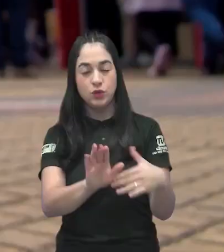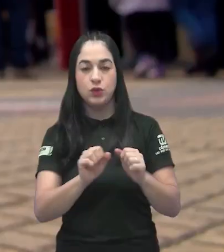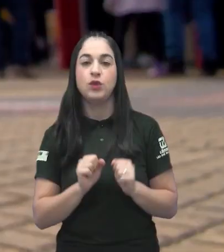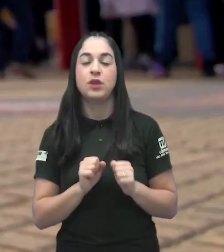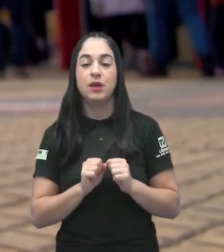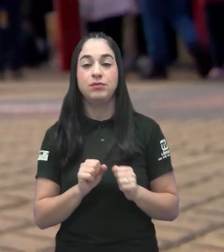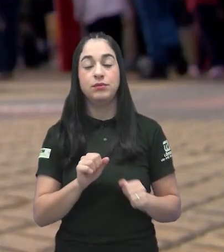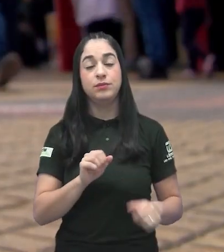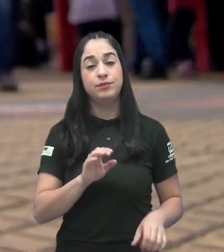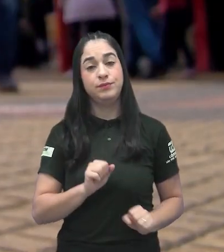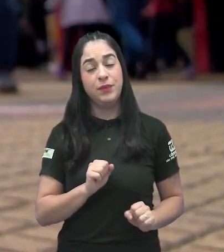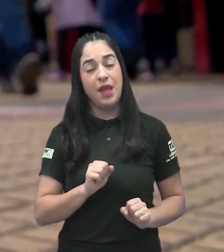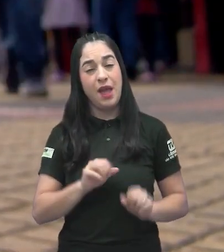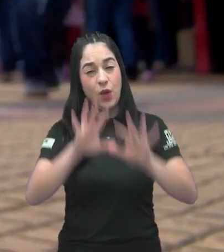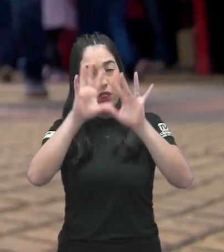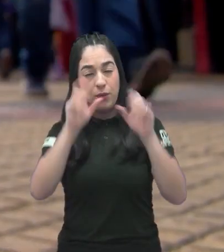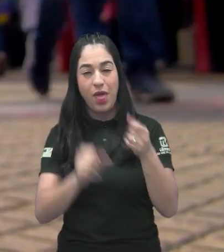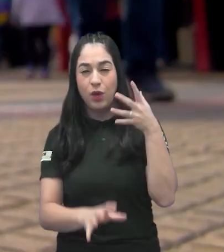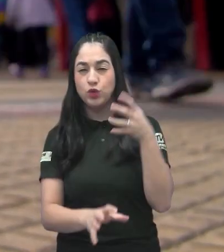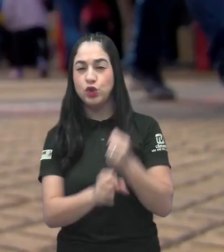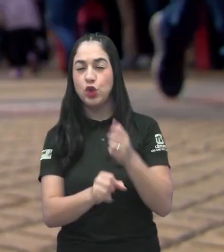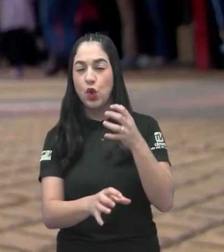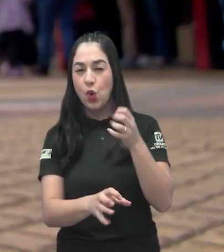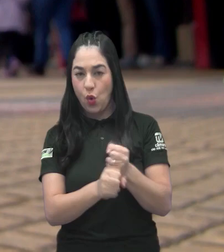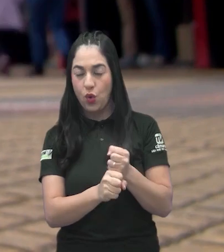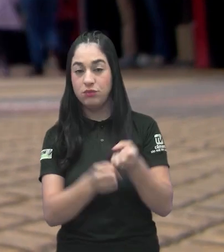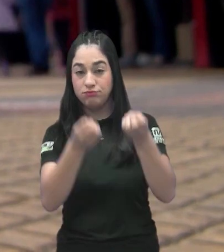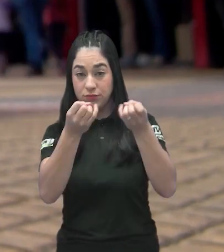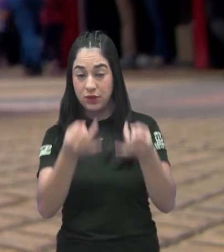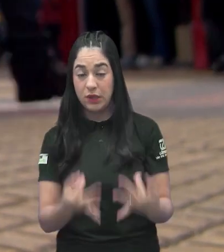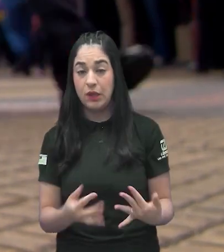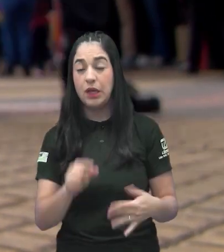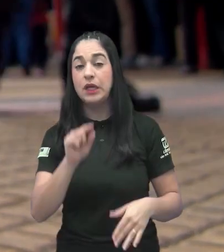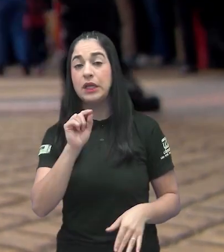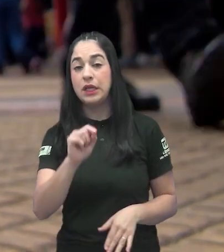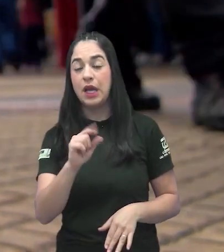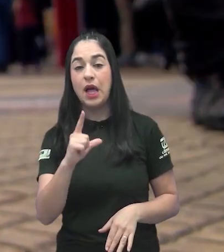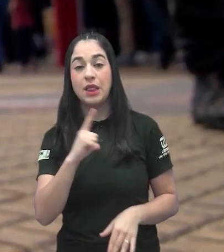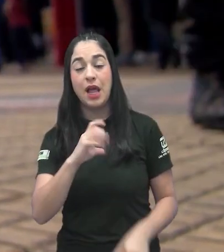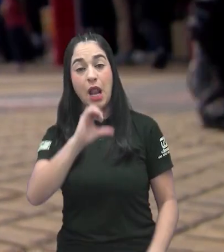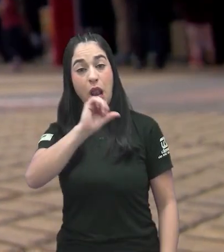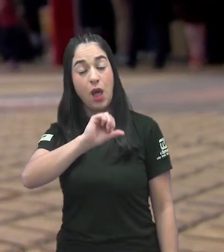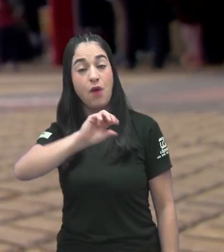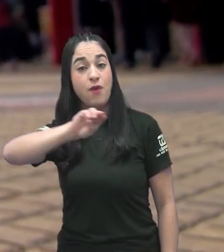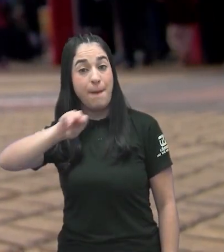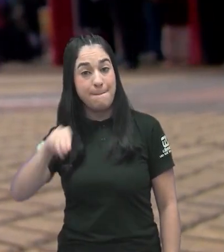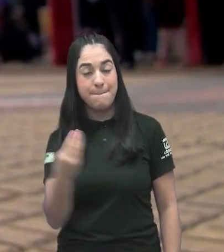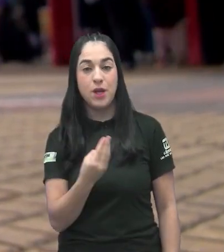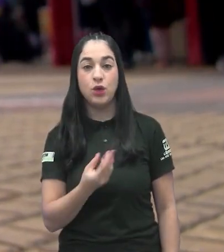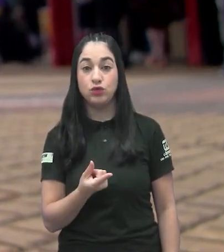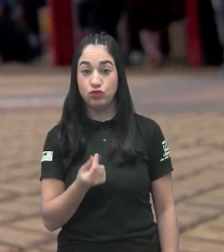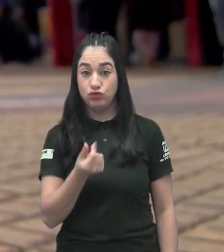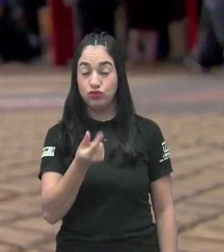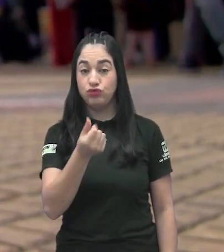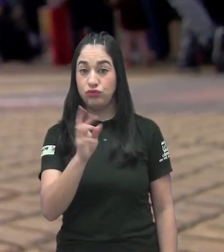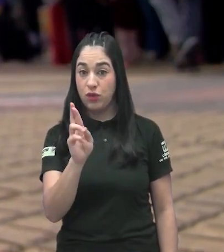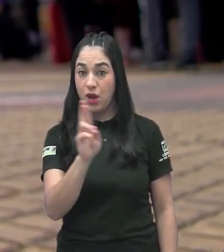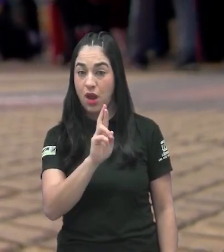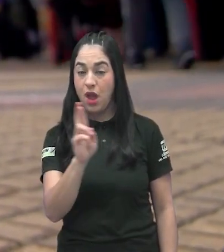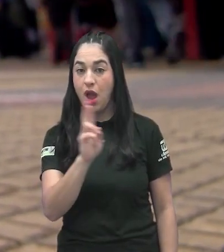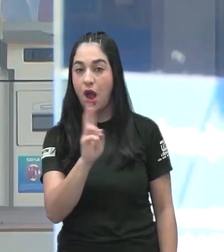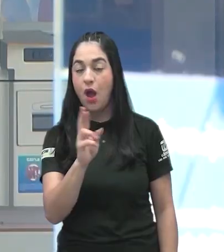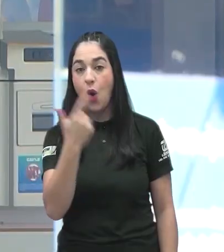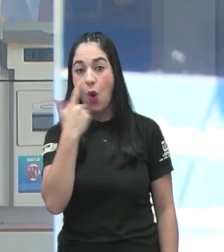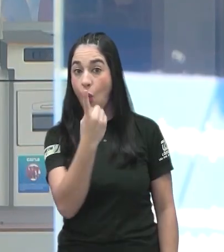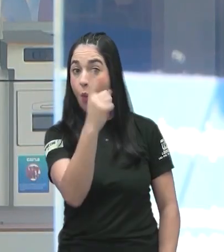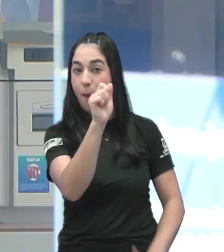social. O Tribunal de Contas da União chegou a informar que quase 4 bilhões de reais das verbas acumuladas pelas casas de